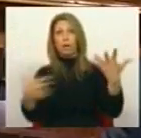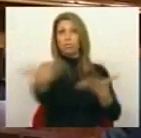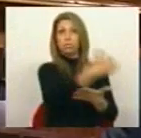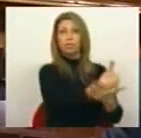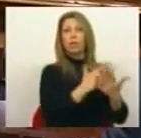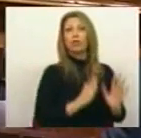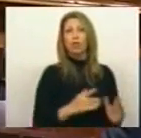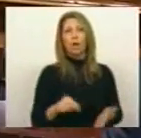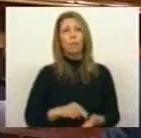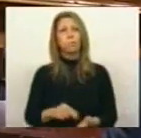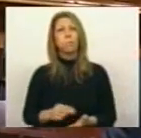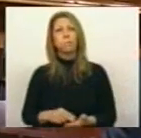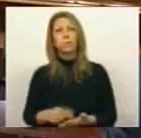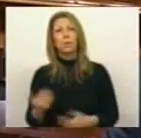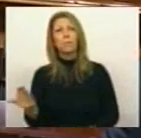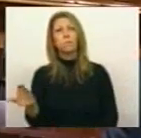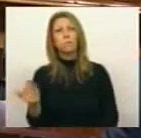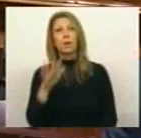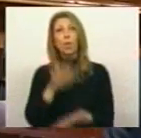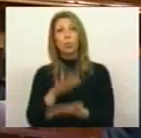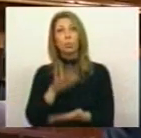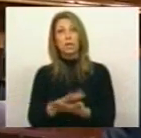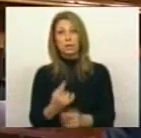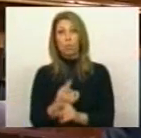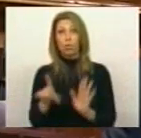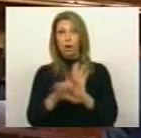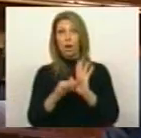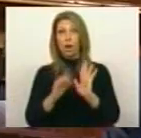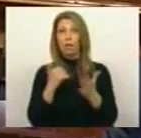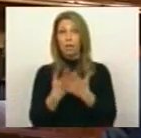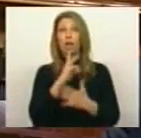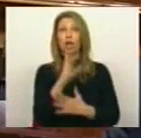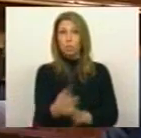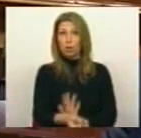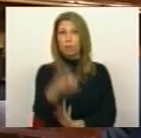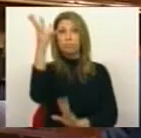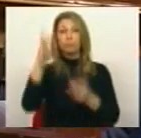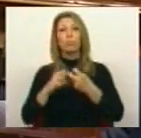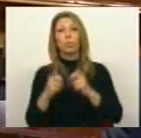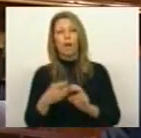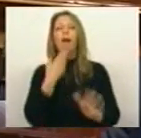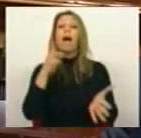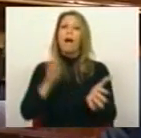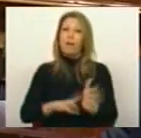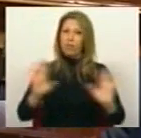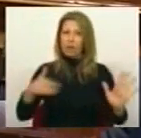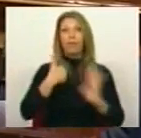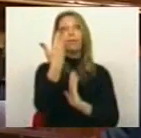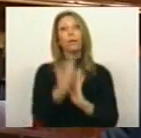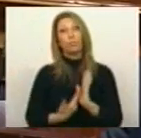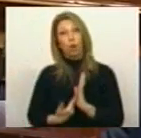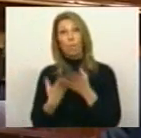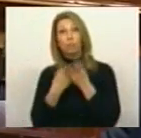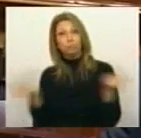uma lei que dê resposta a um conjunto de problemas. É verdade que este diploma não resolvia tudo, mas ainda assim vinha preencher